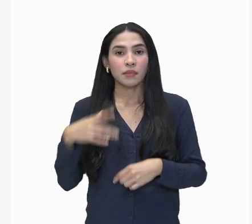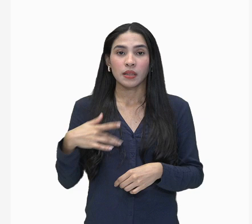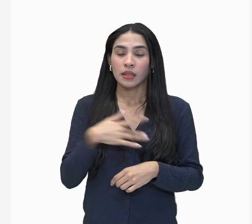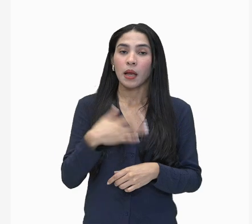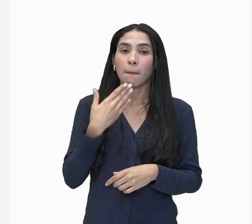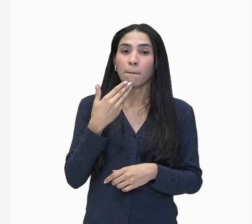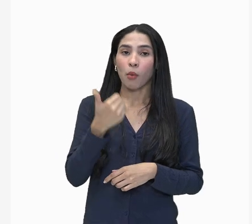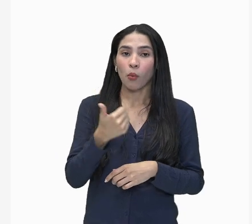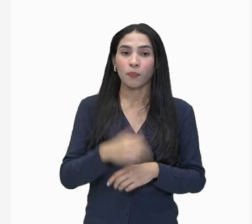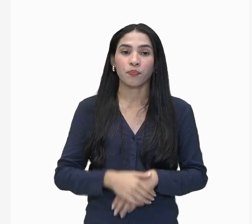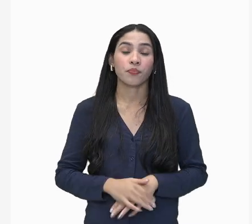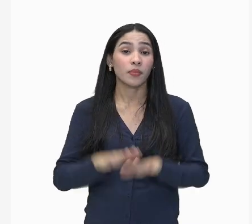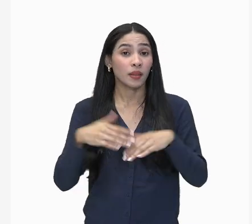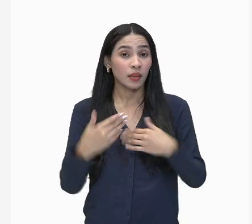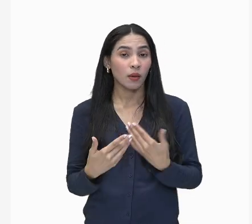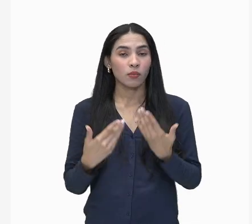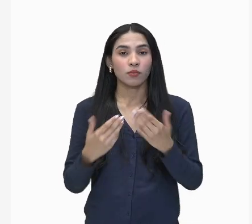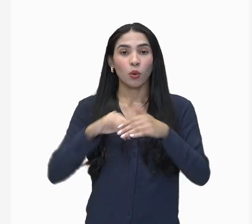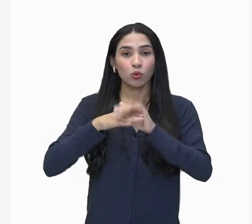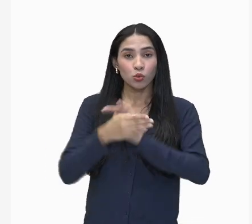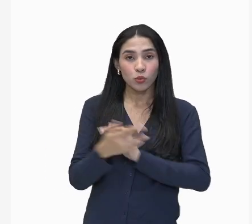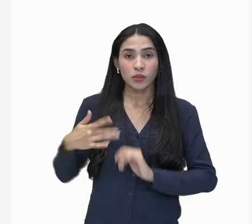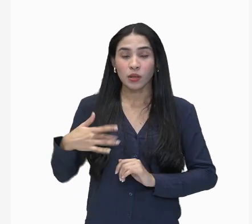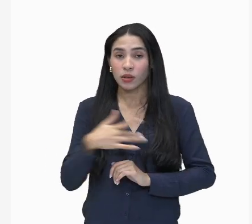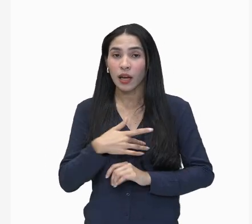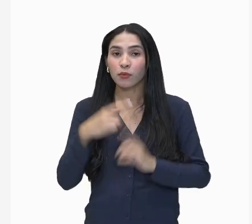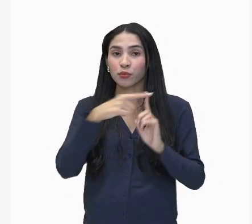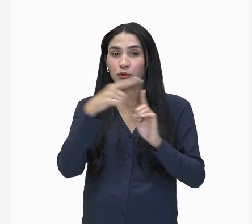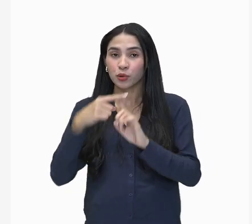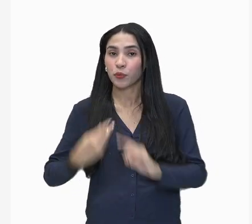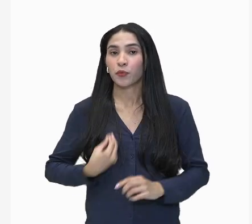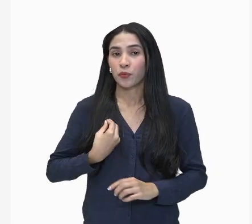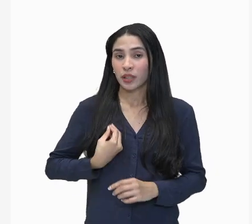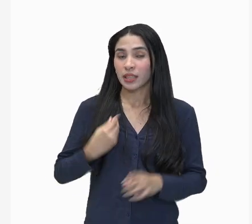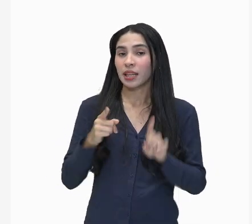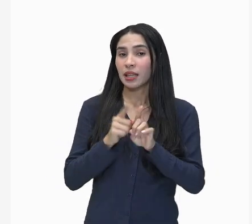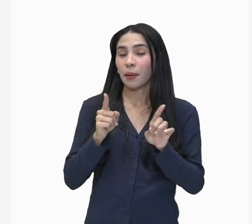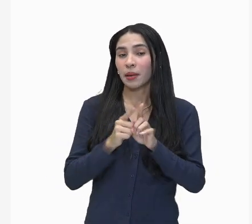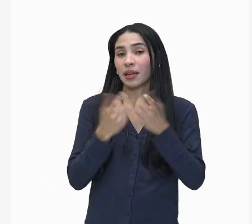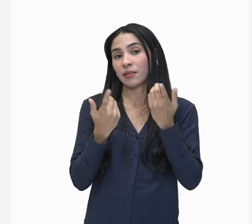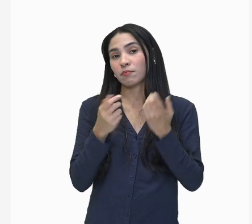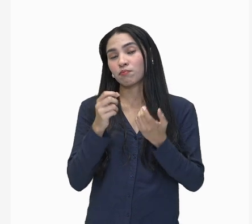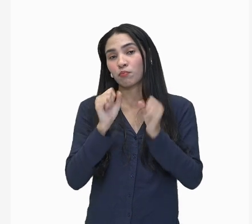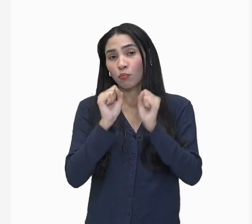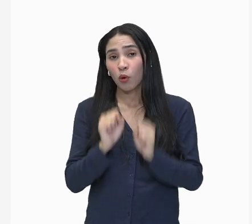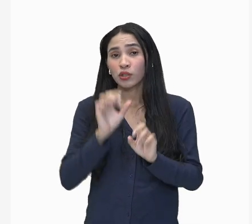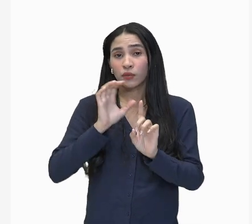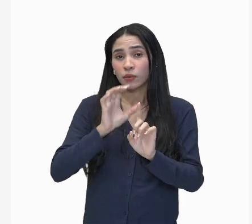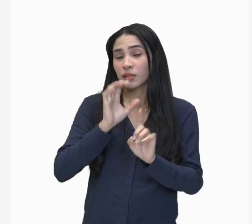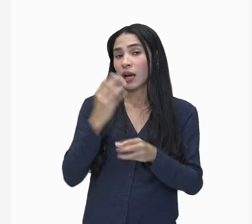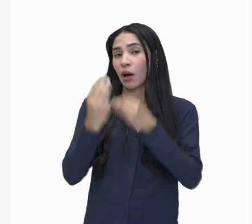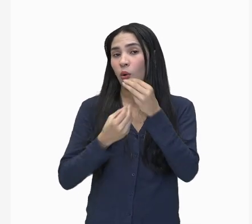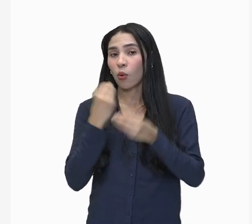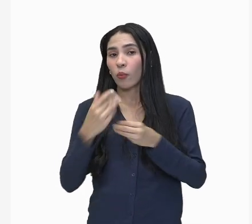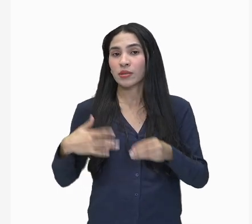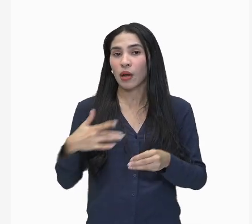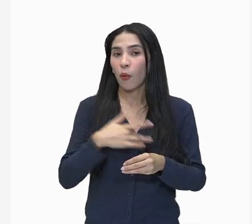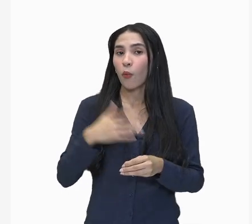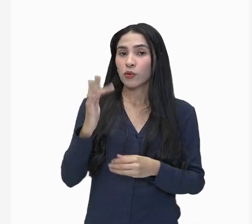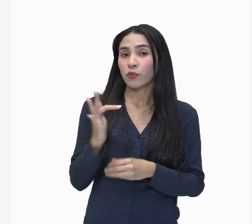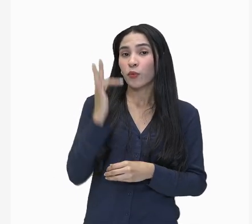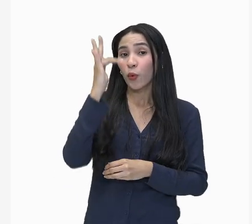Falando sobre hábitos saudáveis, o estilo de vida ele também pode determinar como é que vai ser sua saúde ao longo da sua